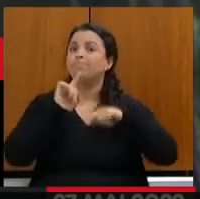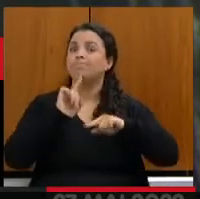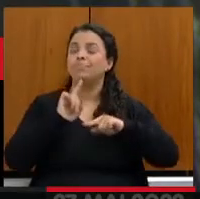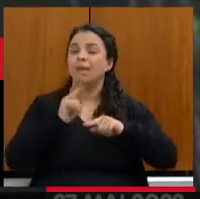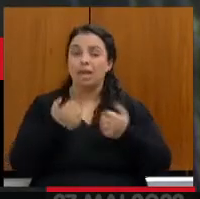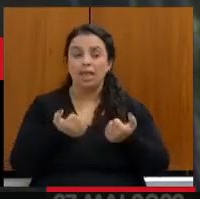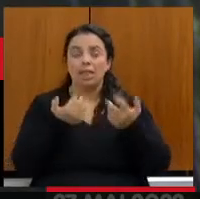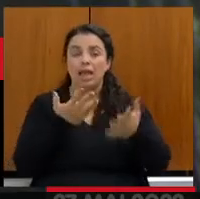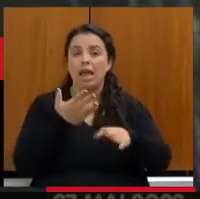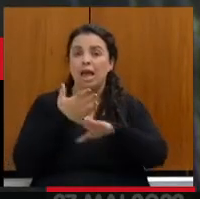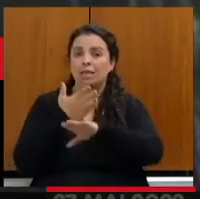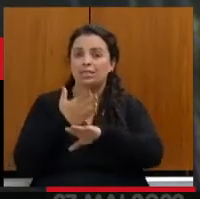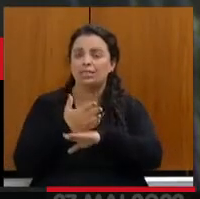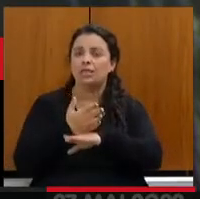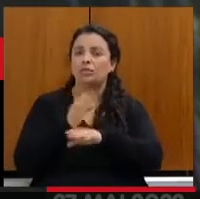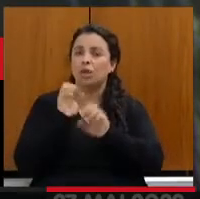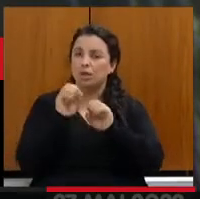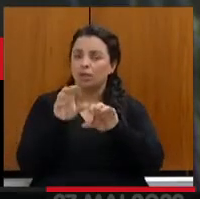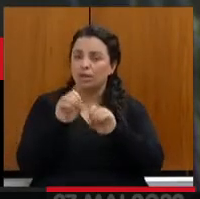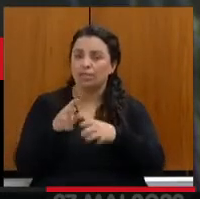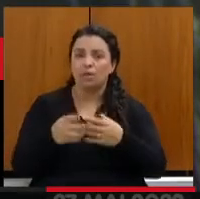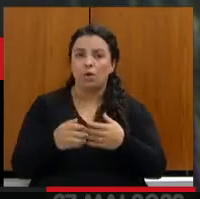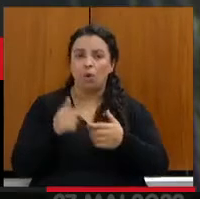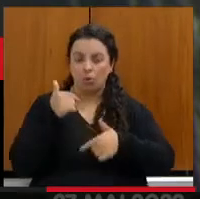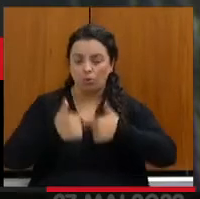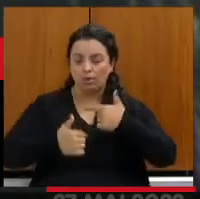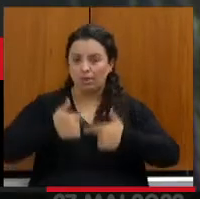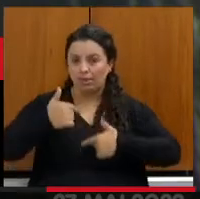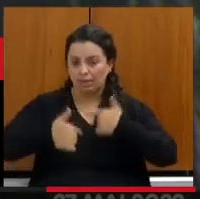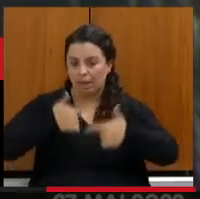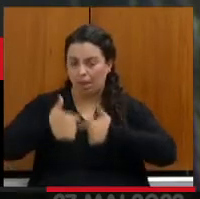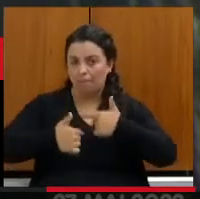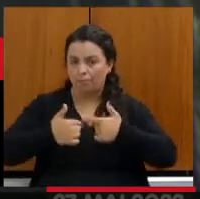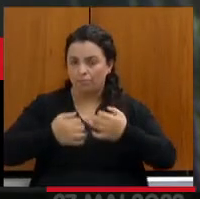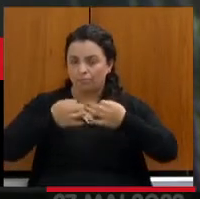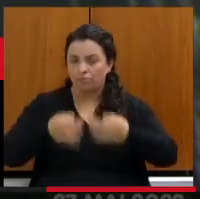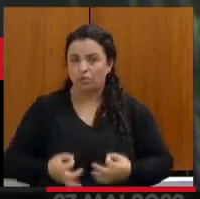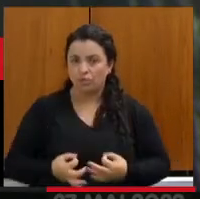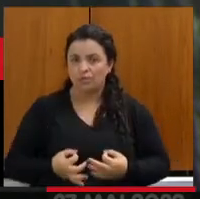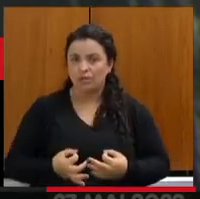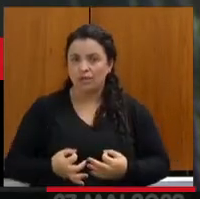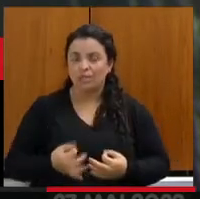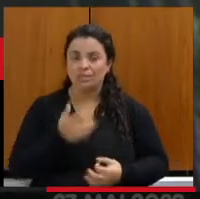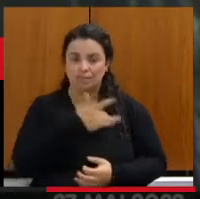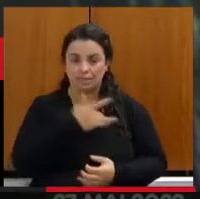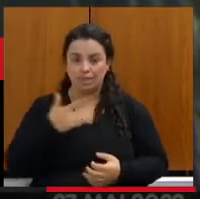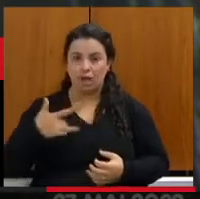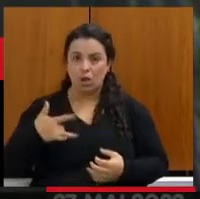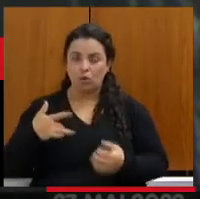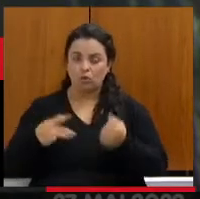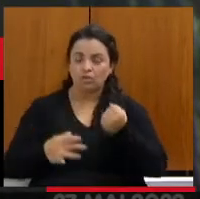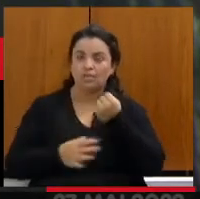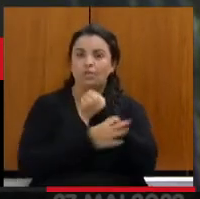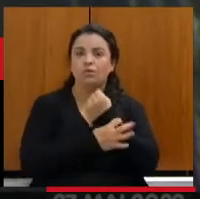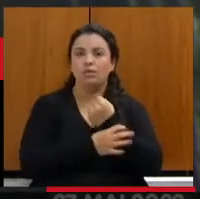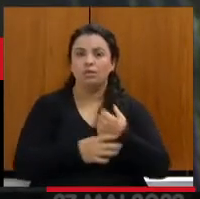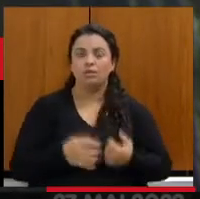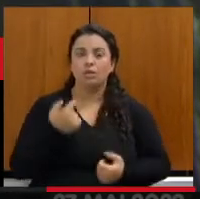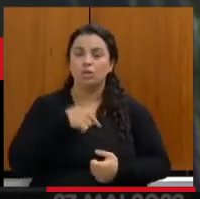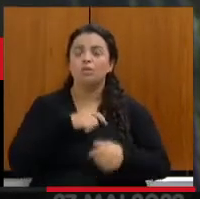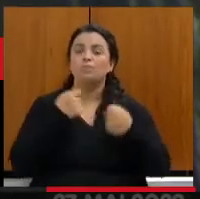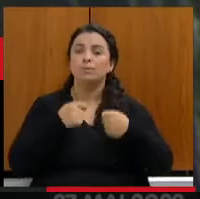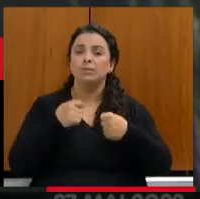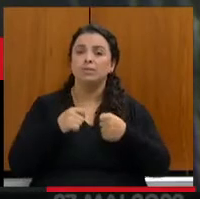ao emprego decente a saúde de qualidade a segurança nós precisamos da revogação da